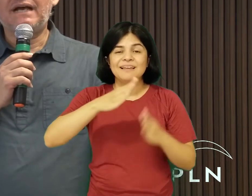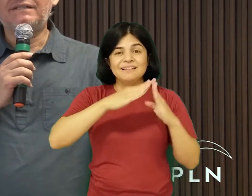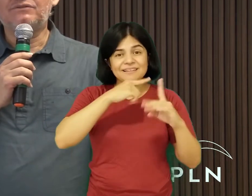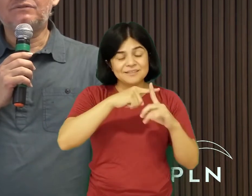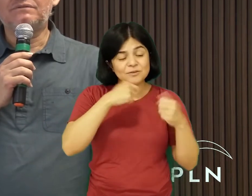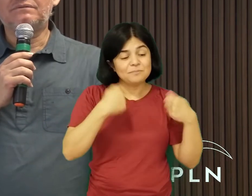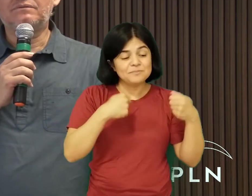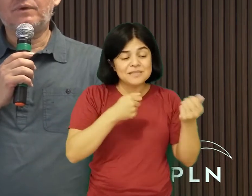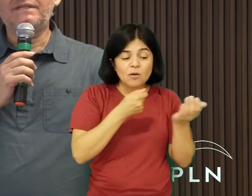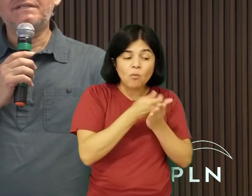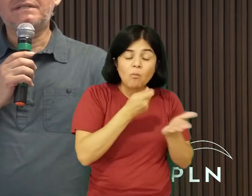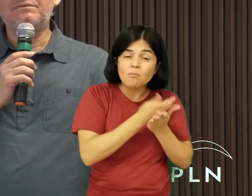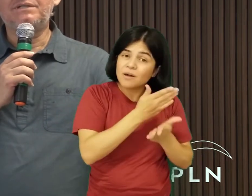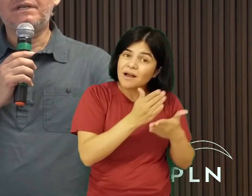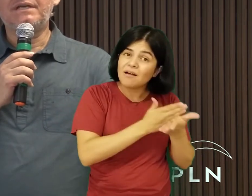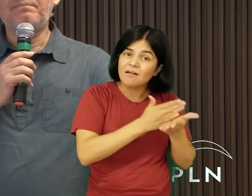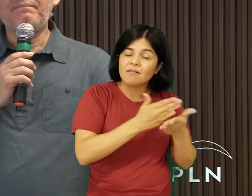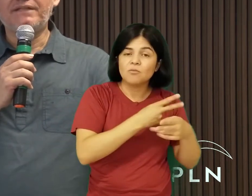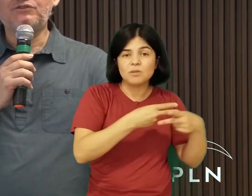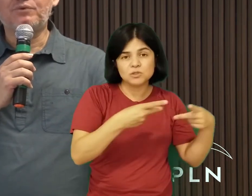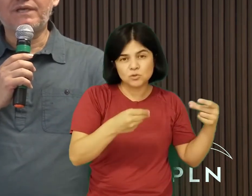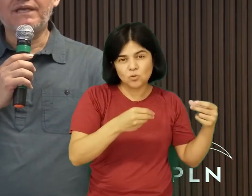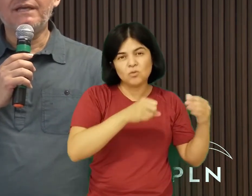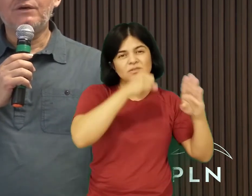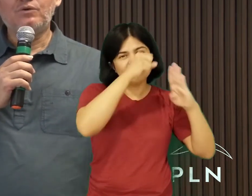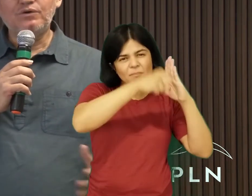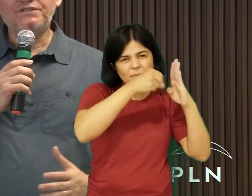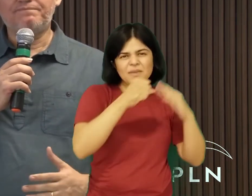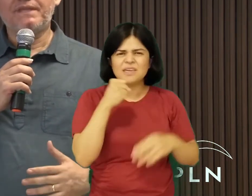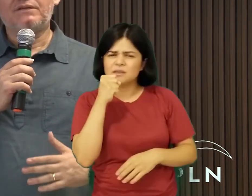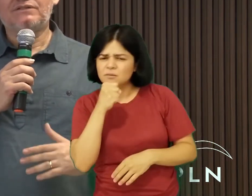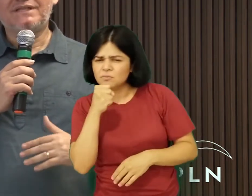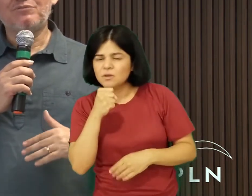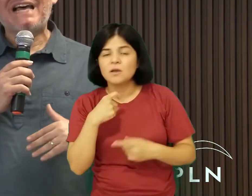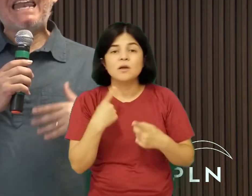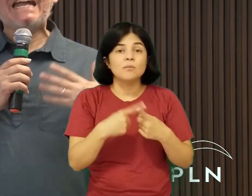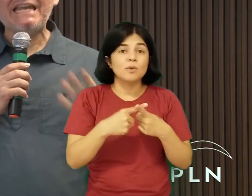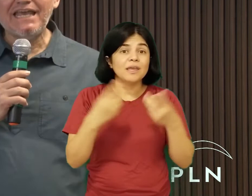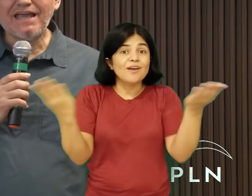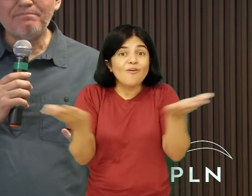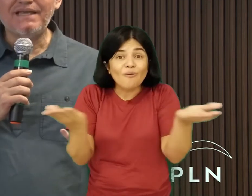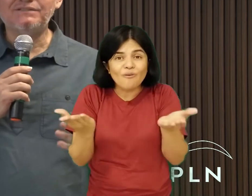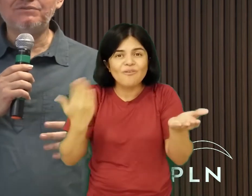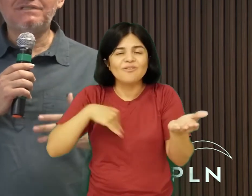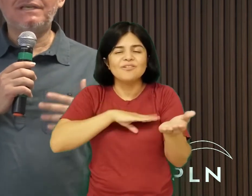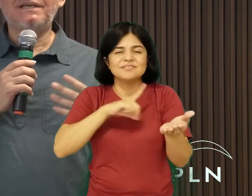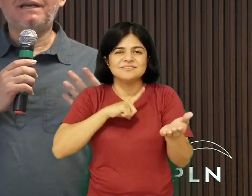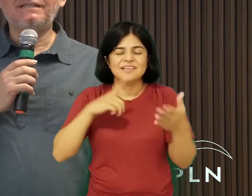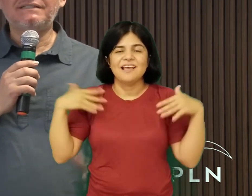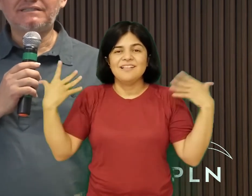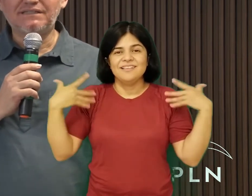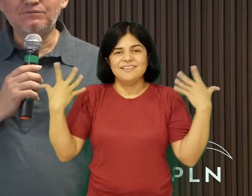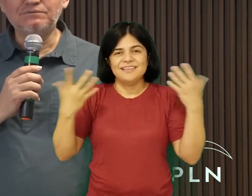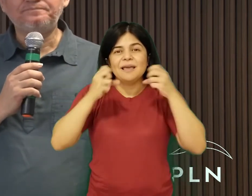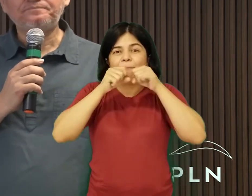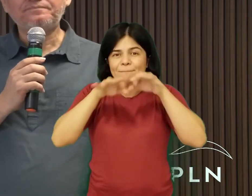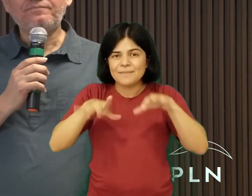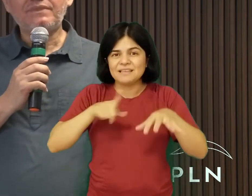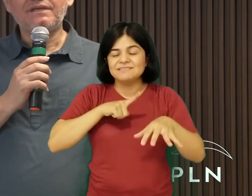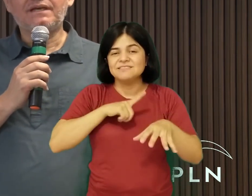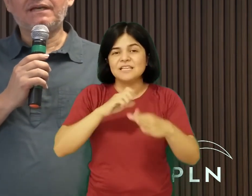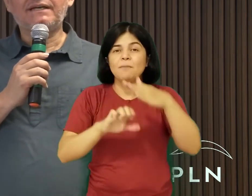alguns gastos com a aquisição de equipamentos, porque hoje nós temos a alegria e a bênção de ter a Estação 1